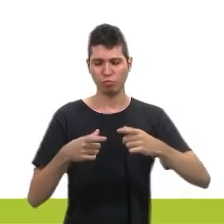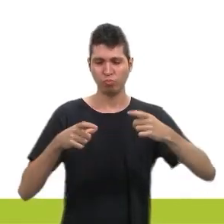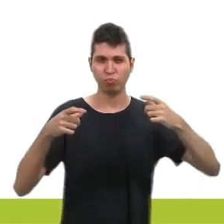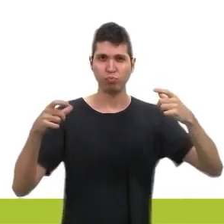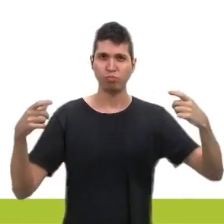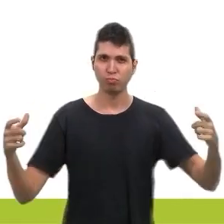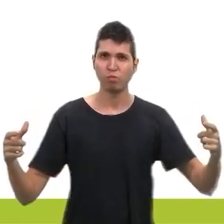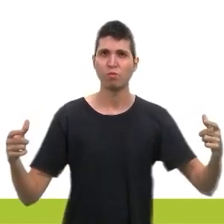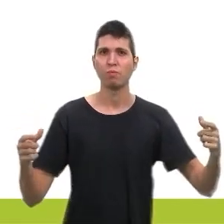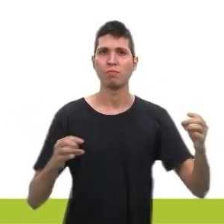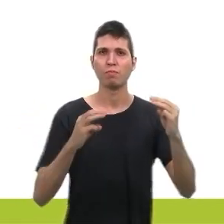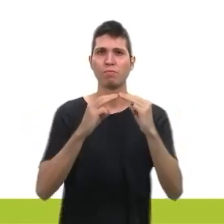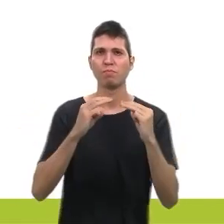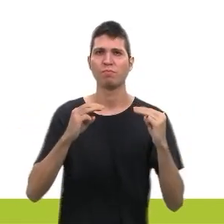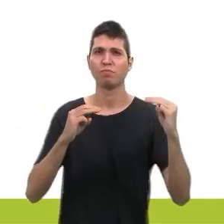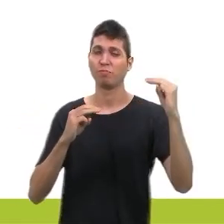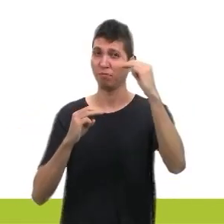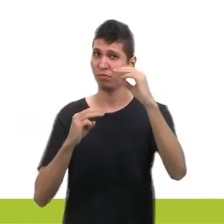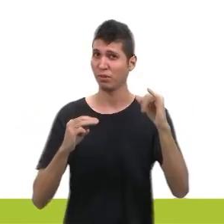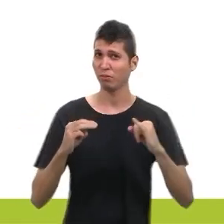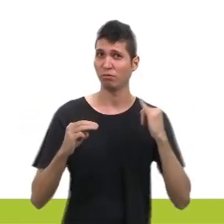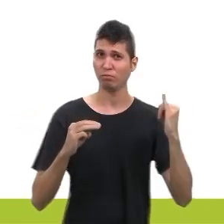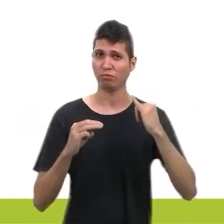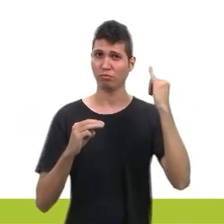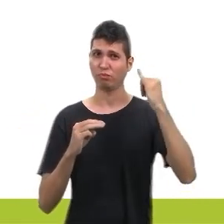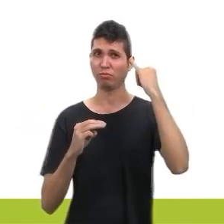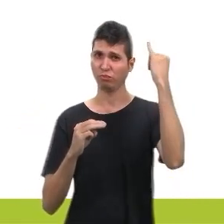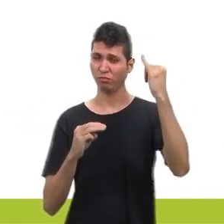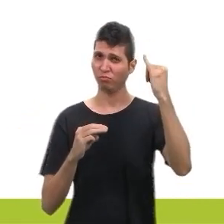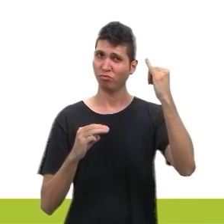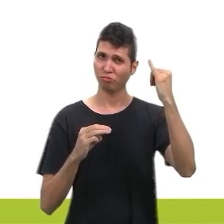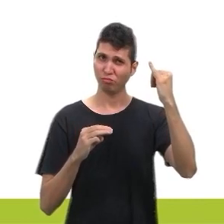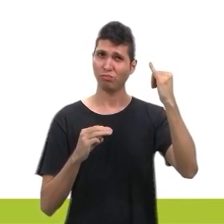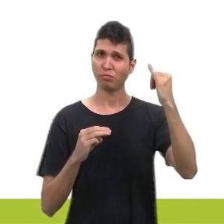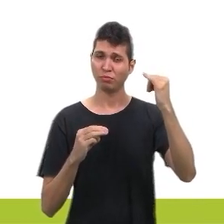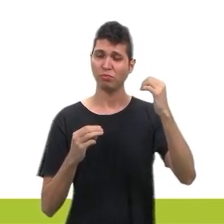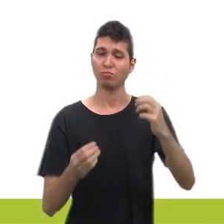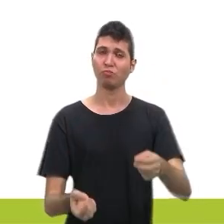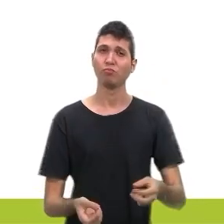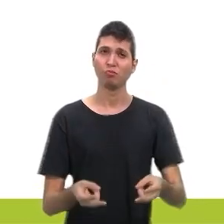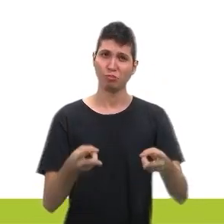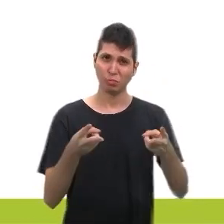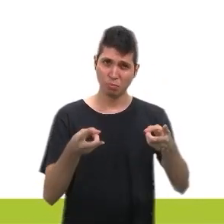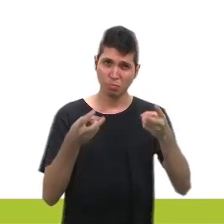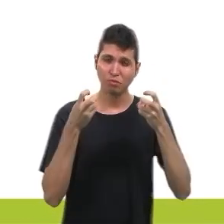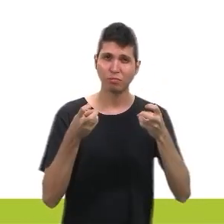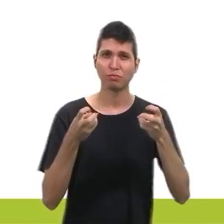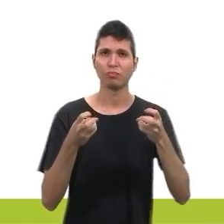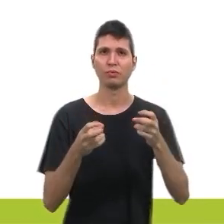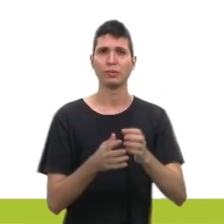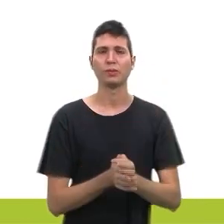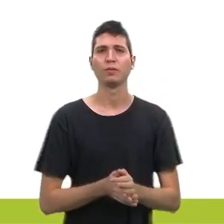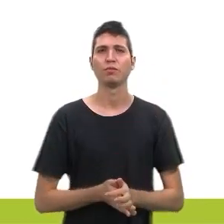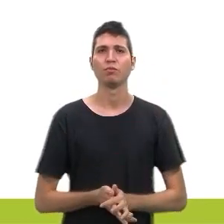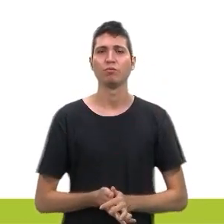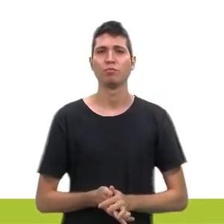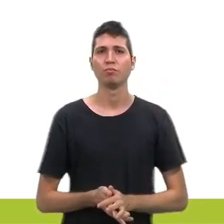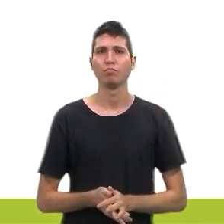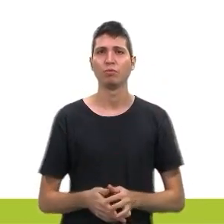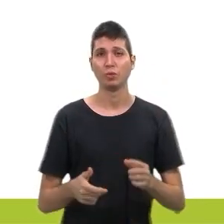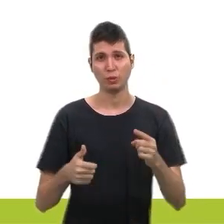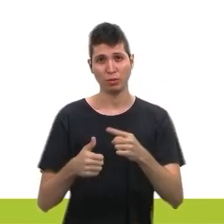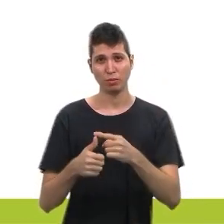dados, a média, gente, muito importante, toda hora eu estou frisando a ordem ou o respectivo valor estabelecido. Primeiro vem